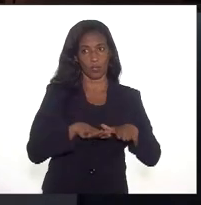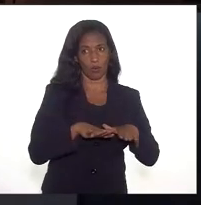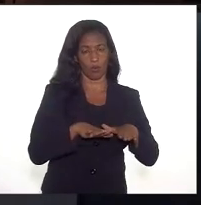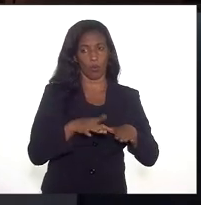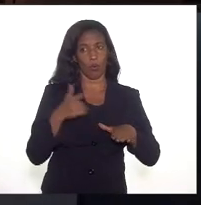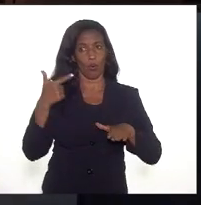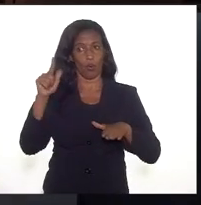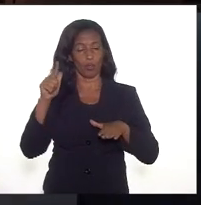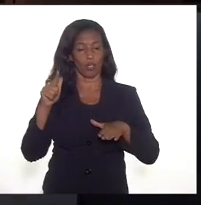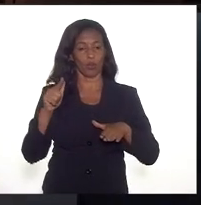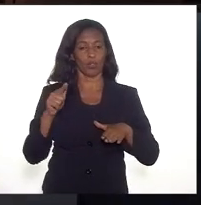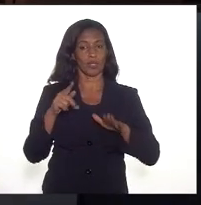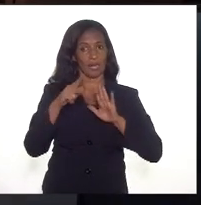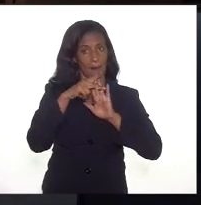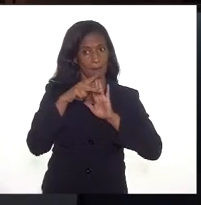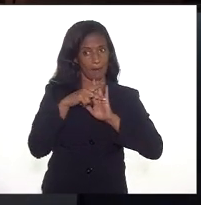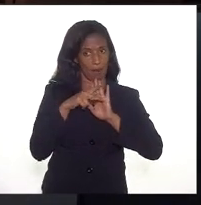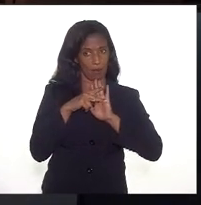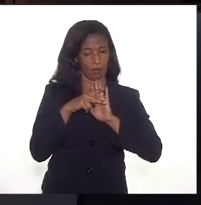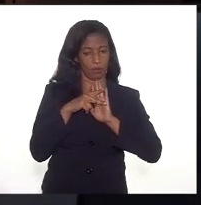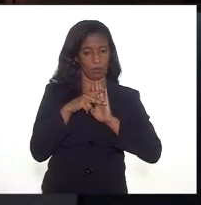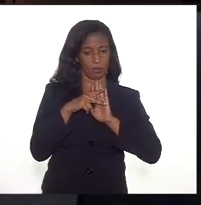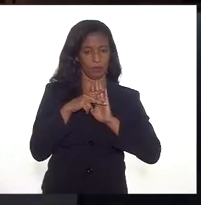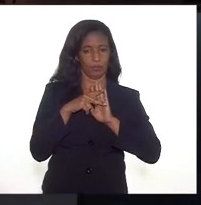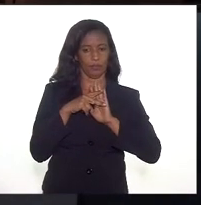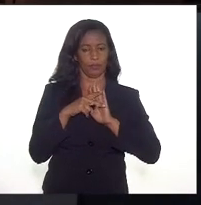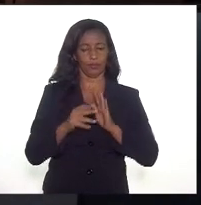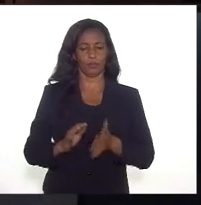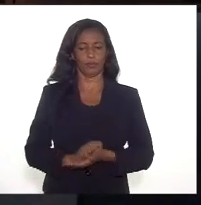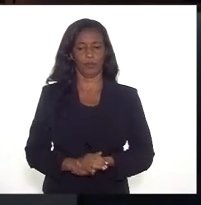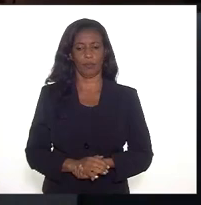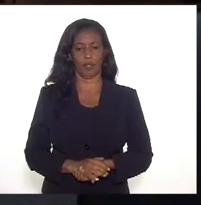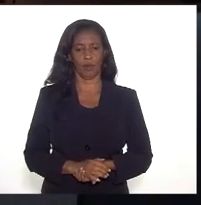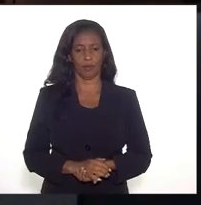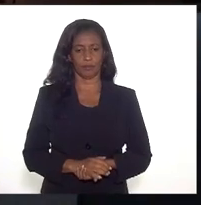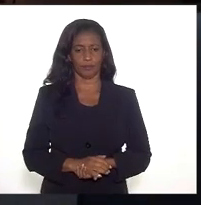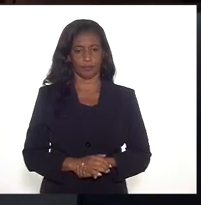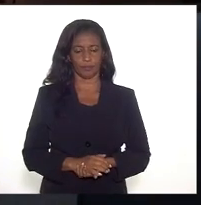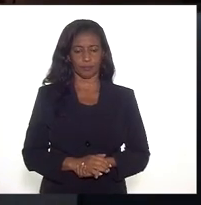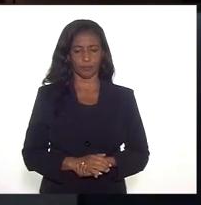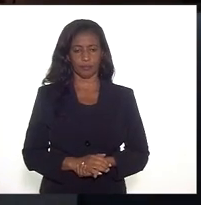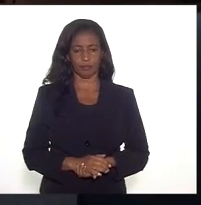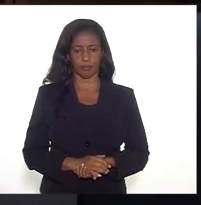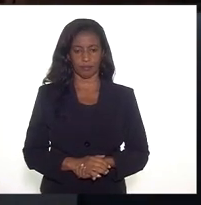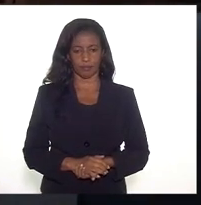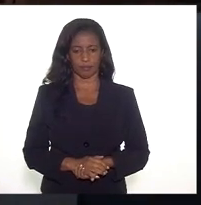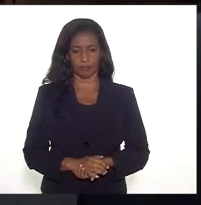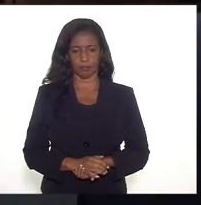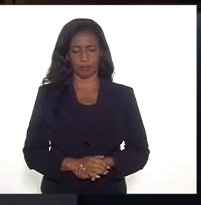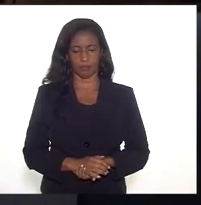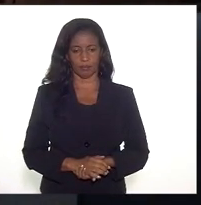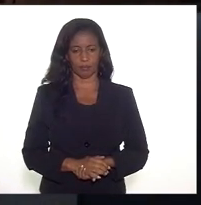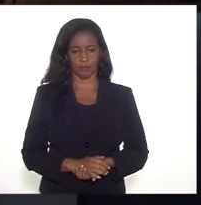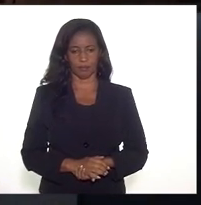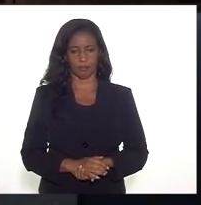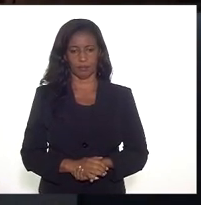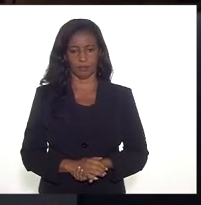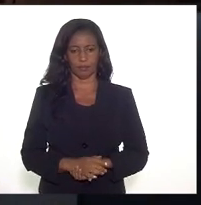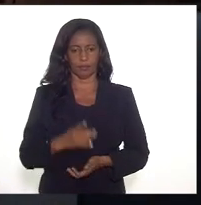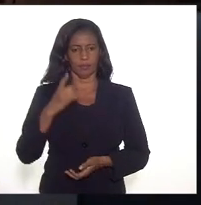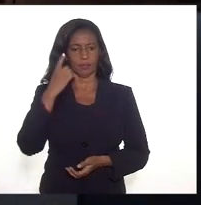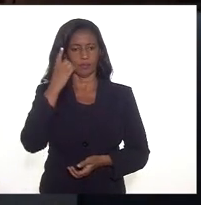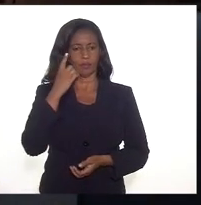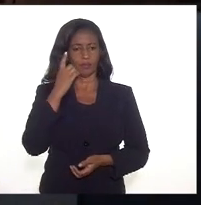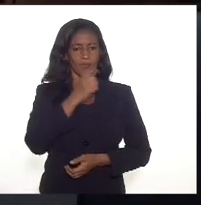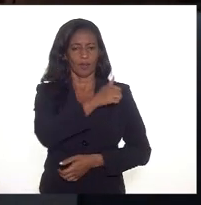pauta. Tá? Ok. Já estão aptos. Eu, deputada